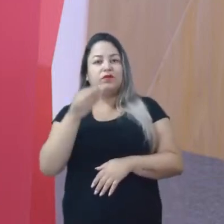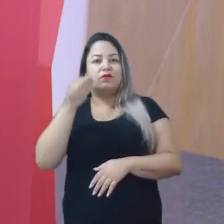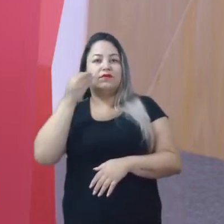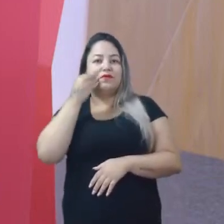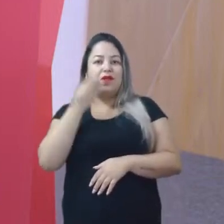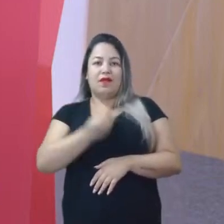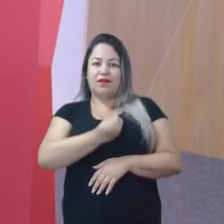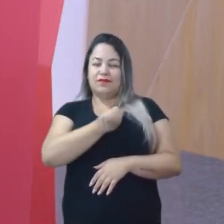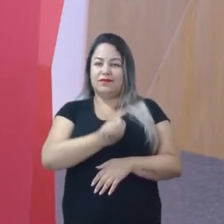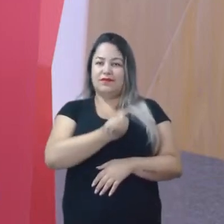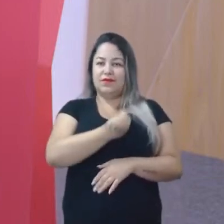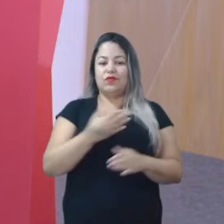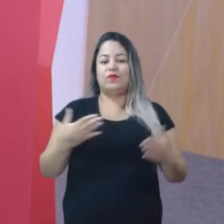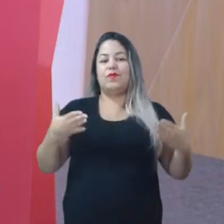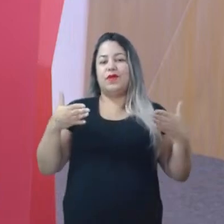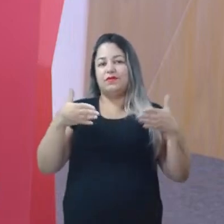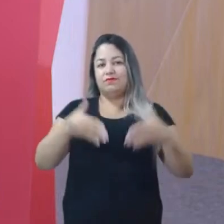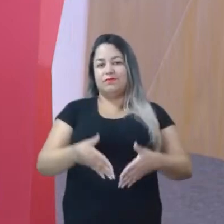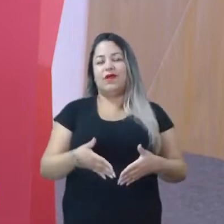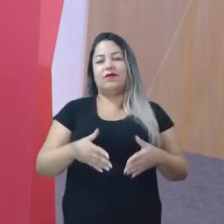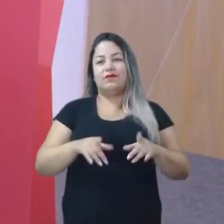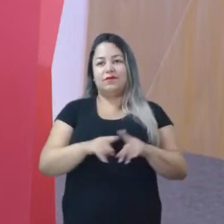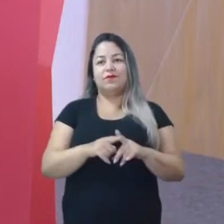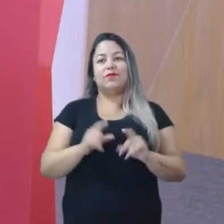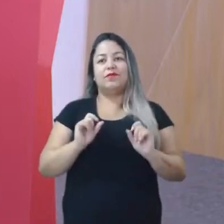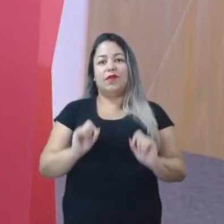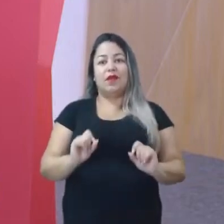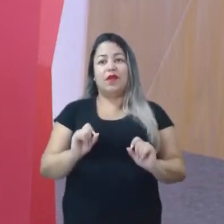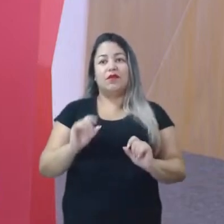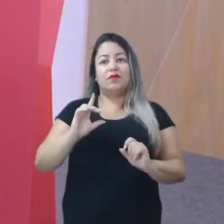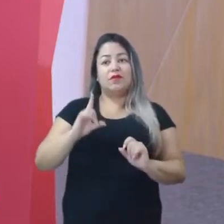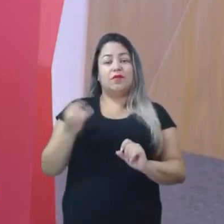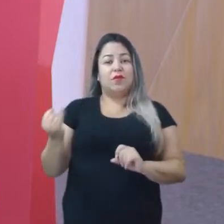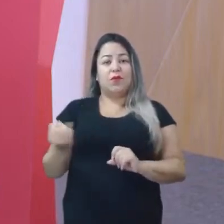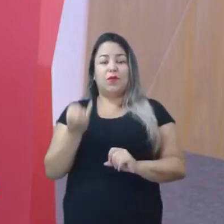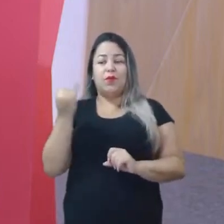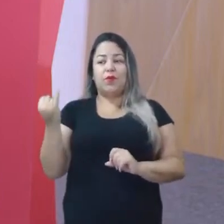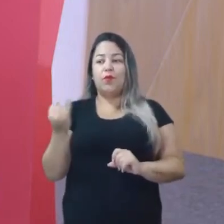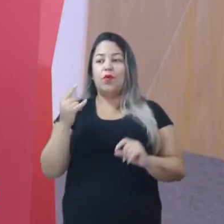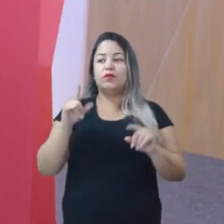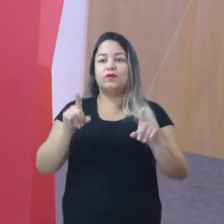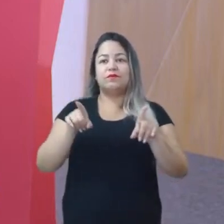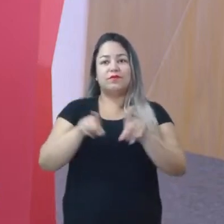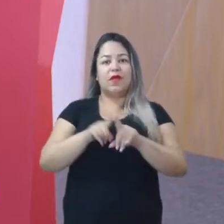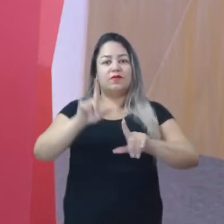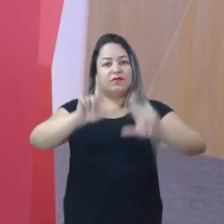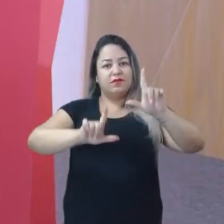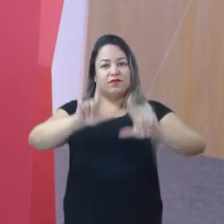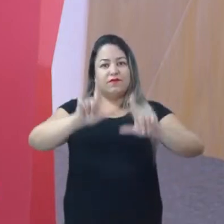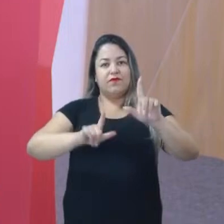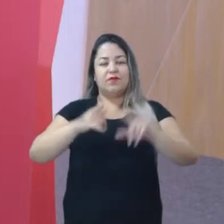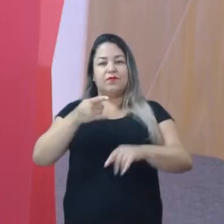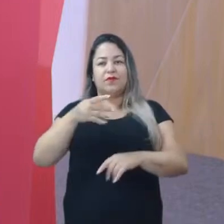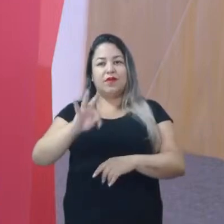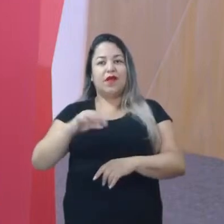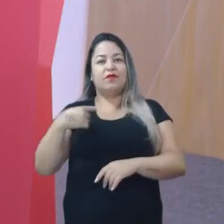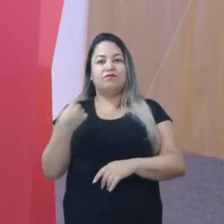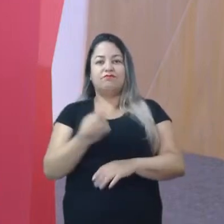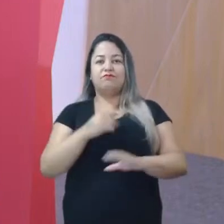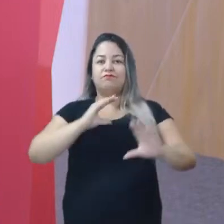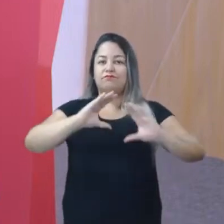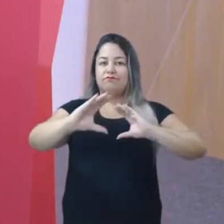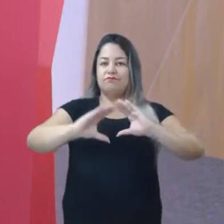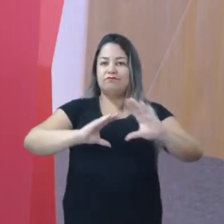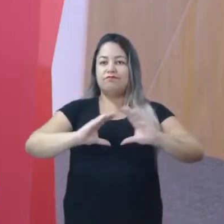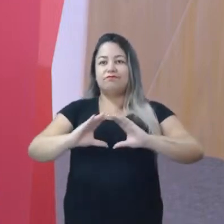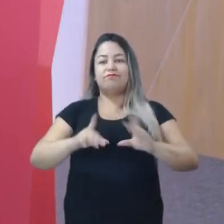estar aqui, de participar, né? Eu considero que é extremamente importante a TVPT para a gente comunicar aos